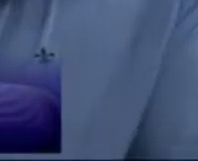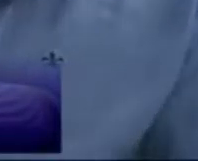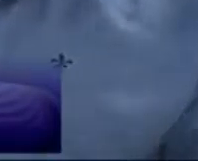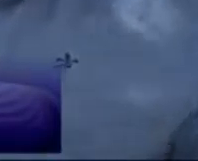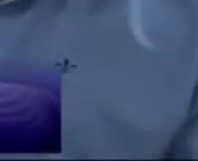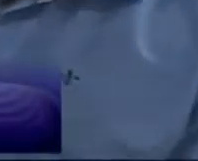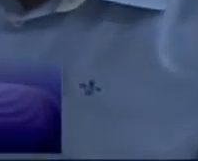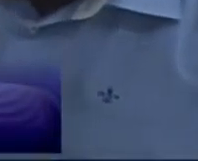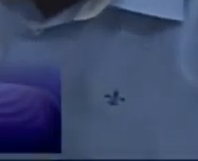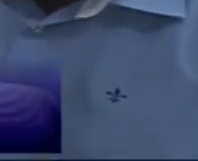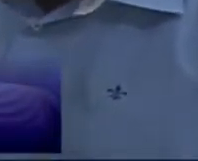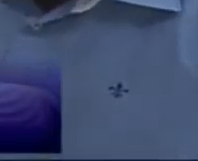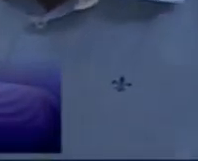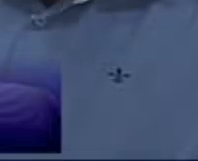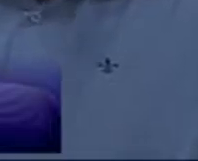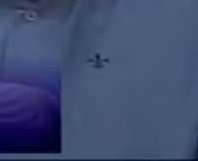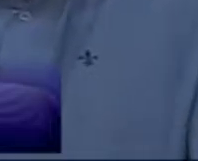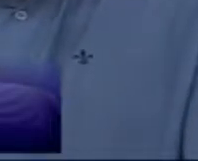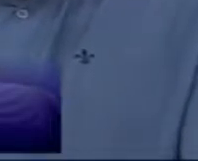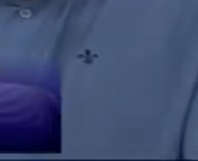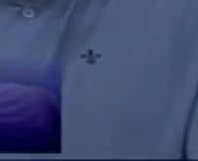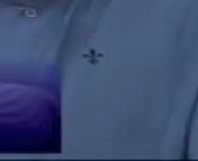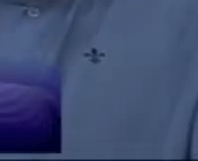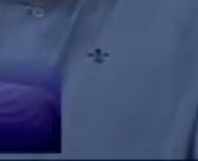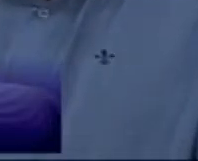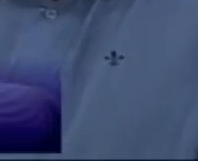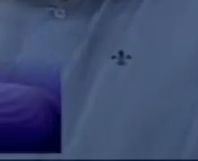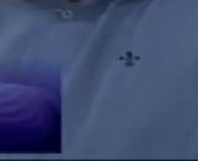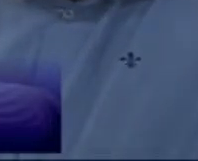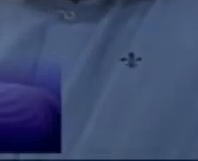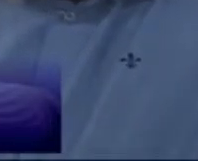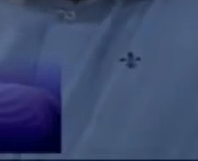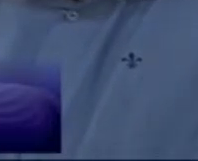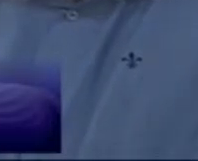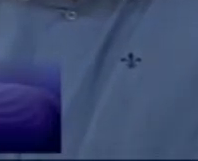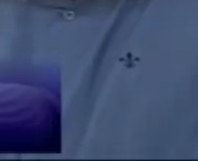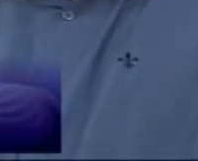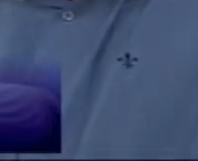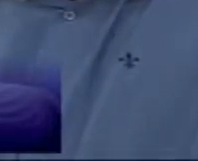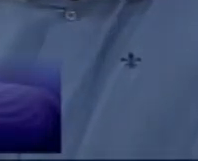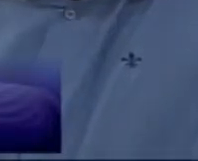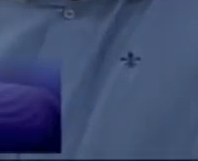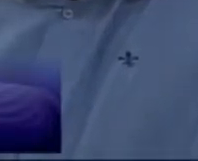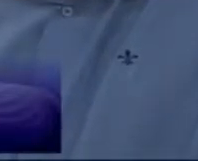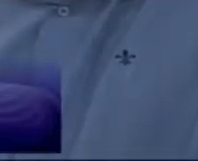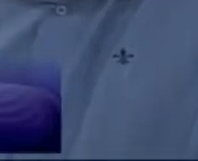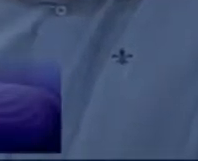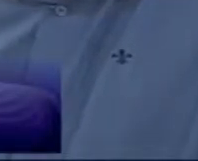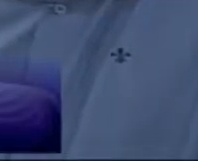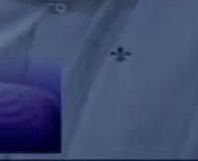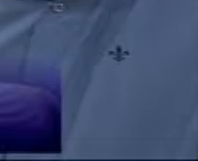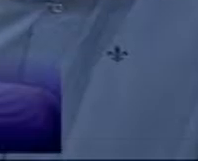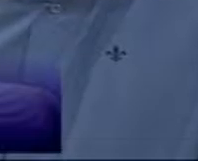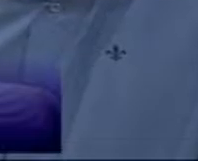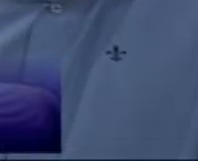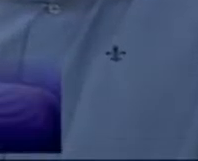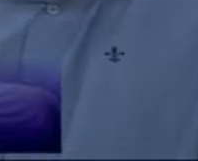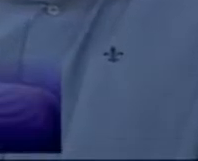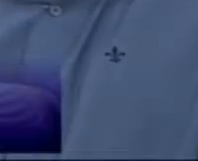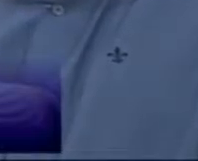na casa, principalmente por membros de comissões. Então, as comissões, elas eram as que